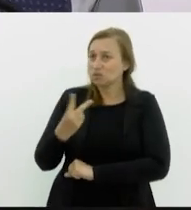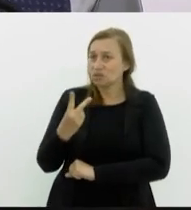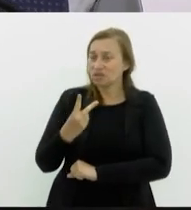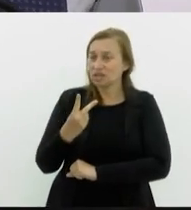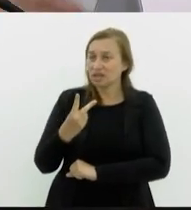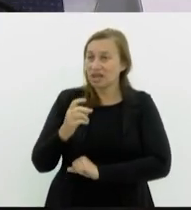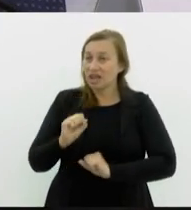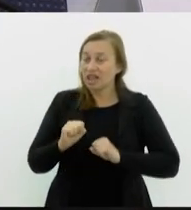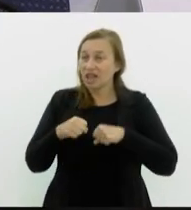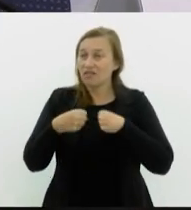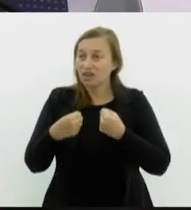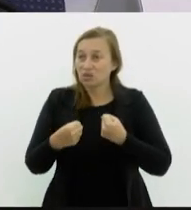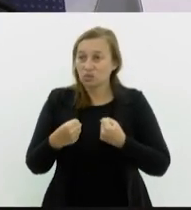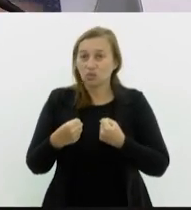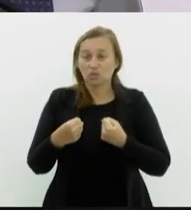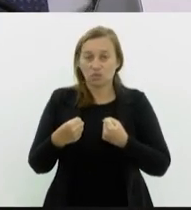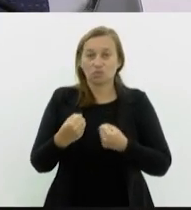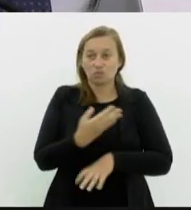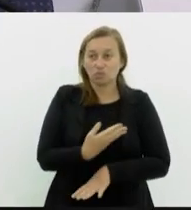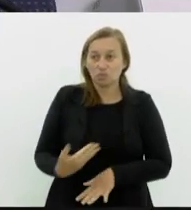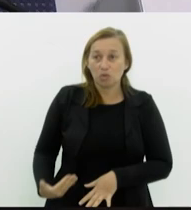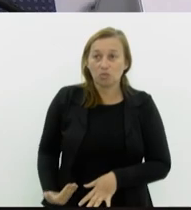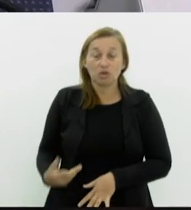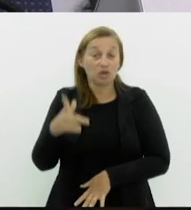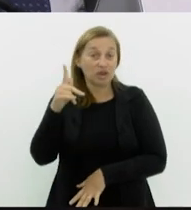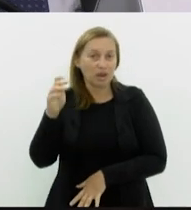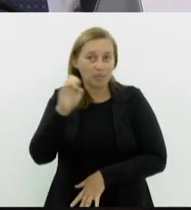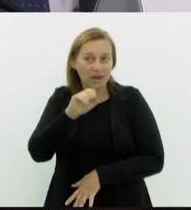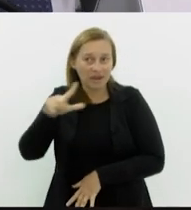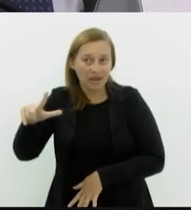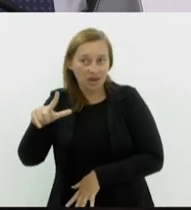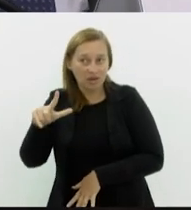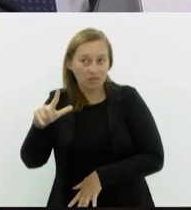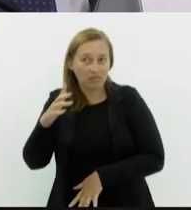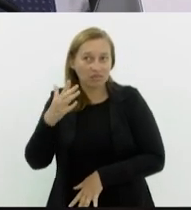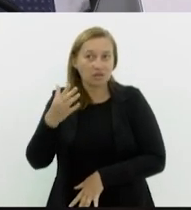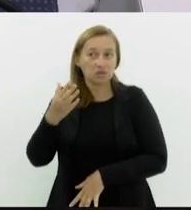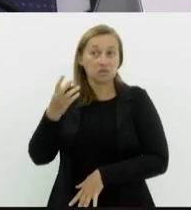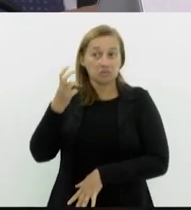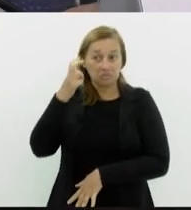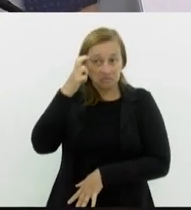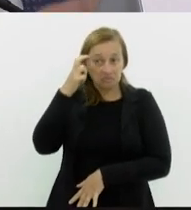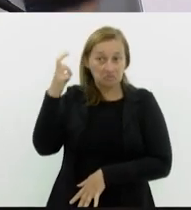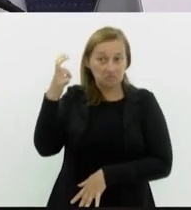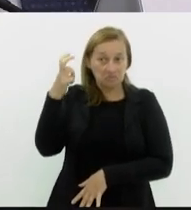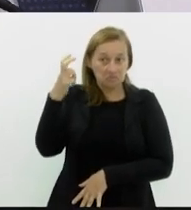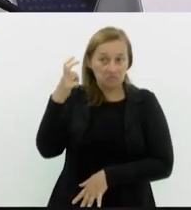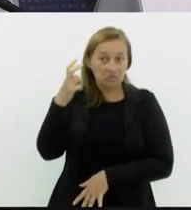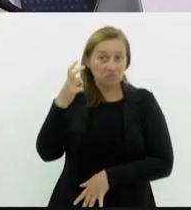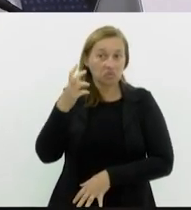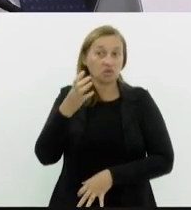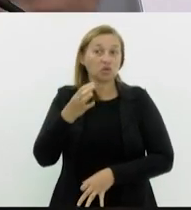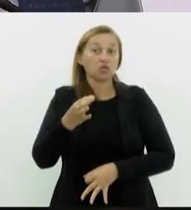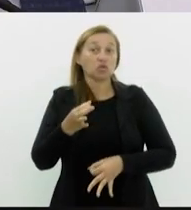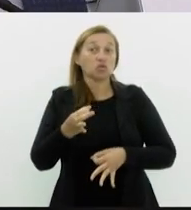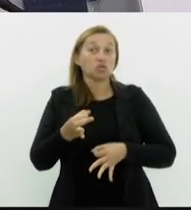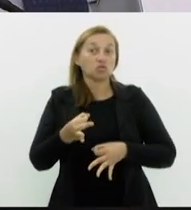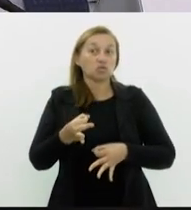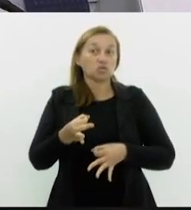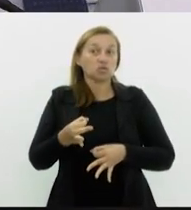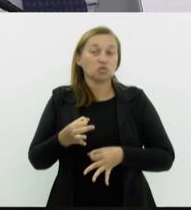públicos, e o Gabriel era um especialista em júri da Defensoria Pública. Sempre que tinha um